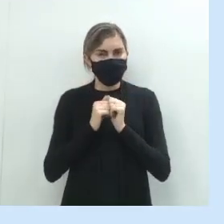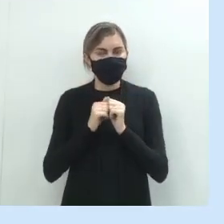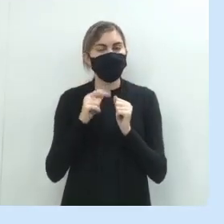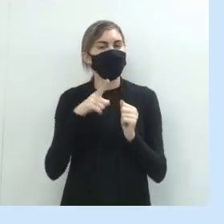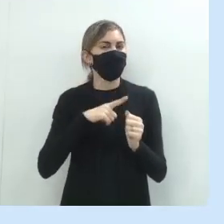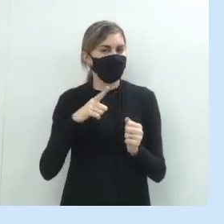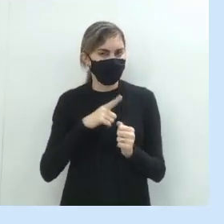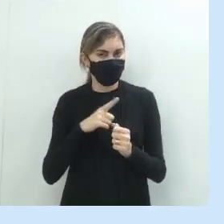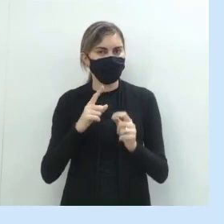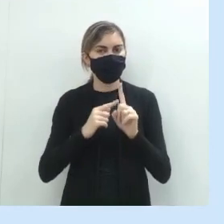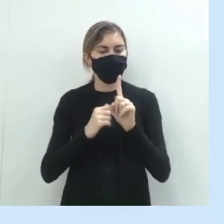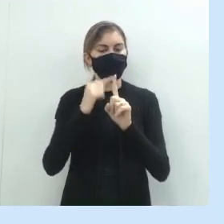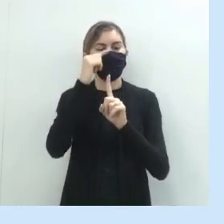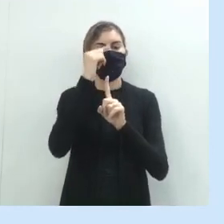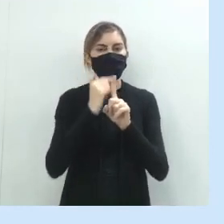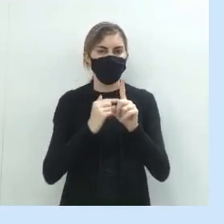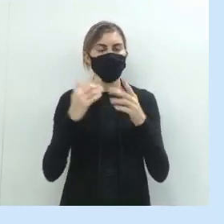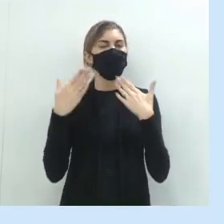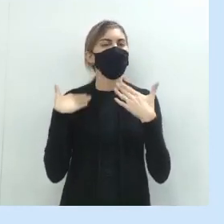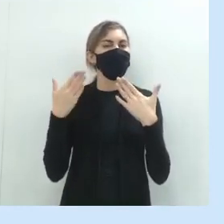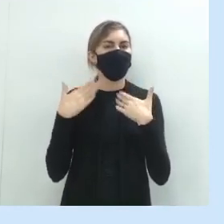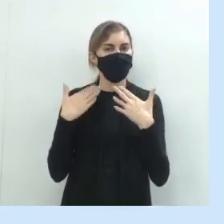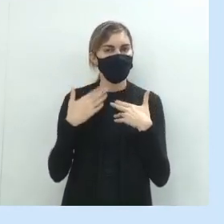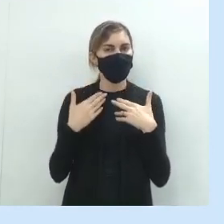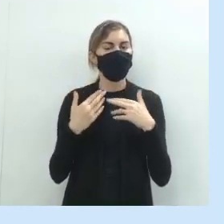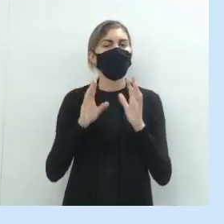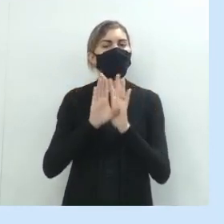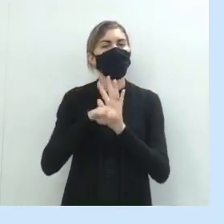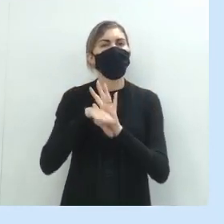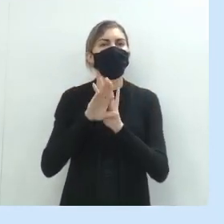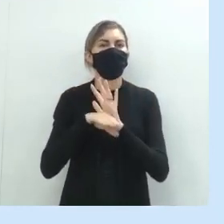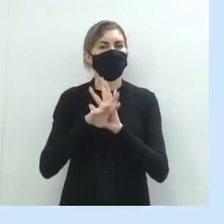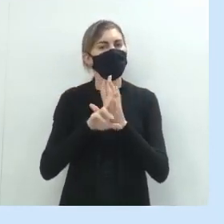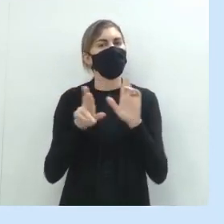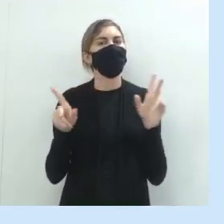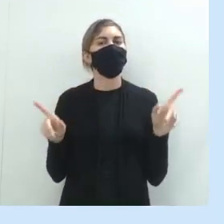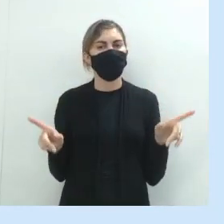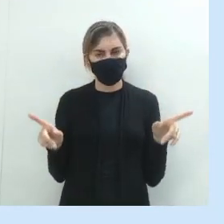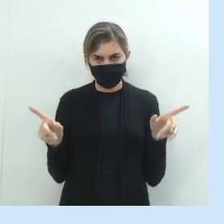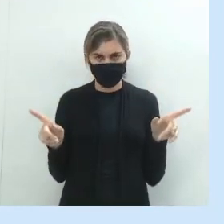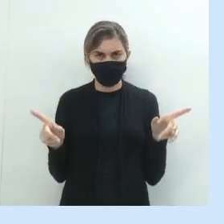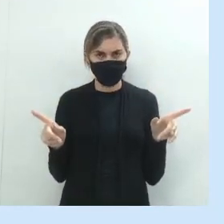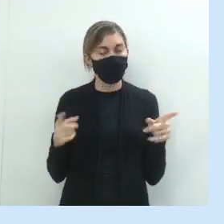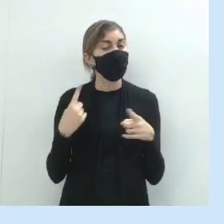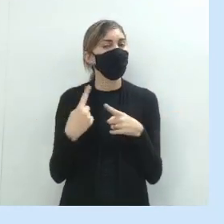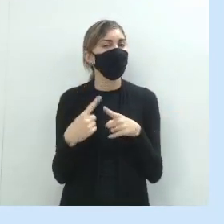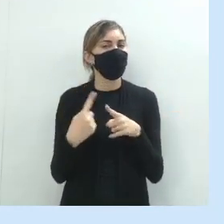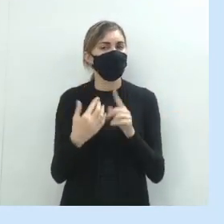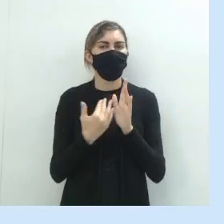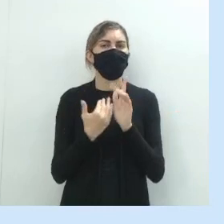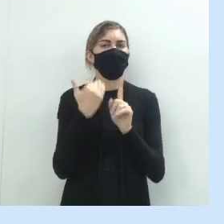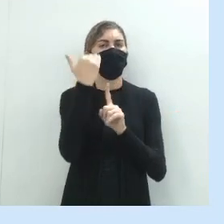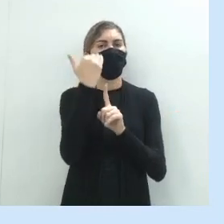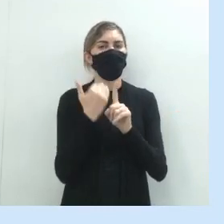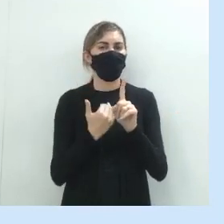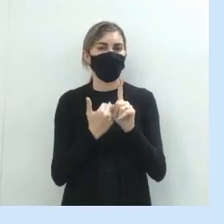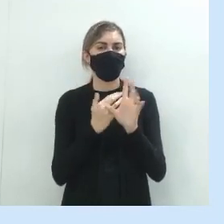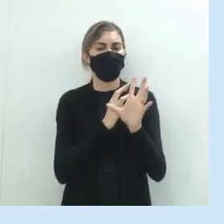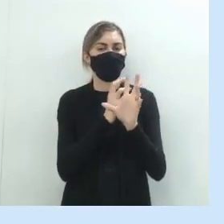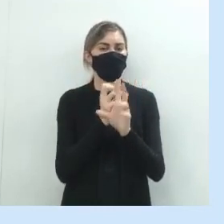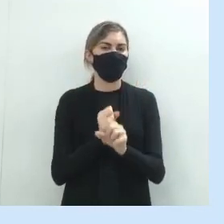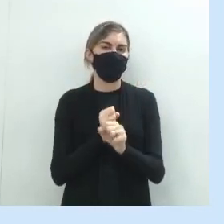que temperatura e calor são conceitos diferentes. Porque a temperatura, ela mede